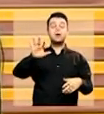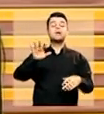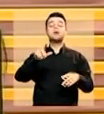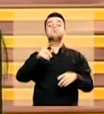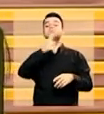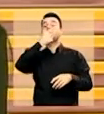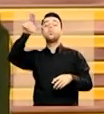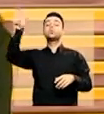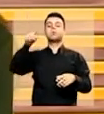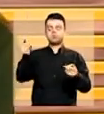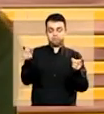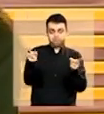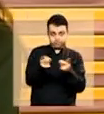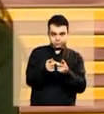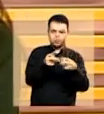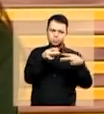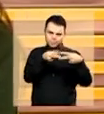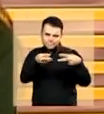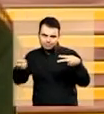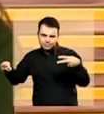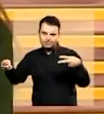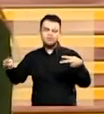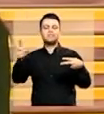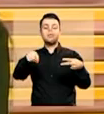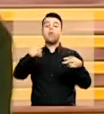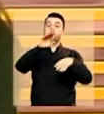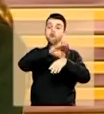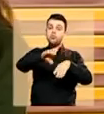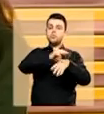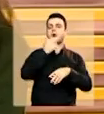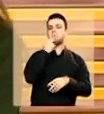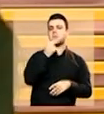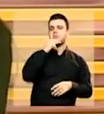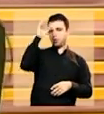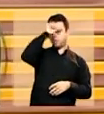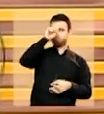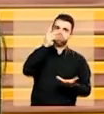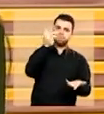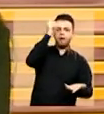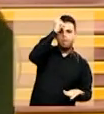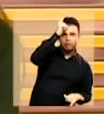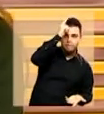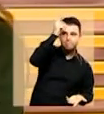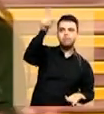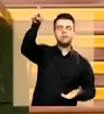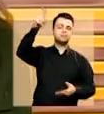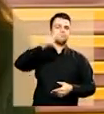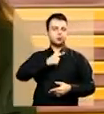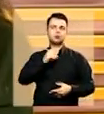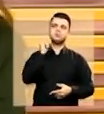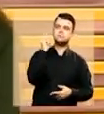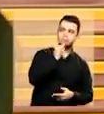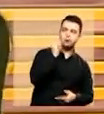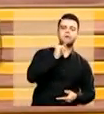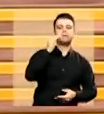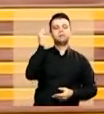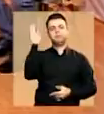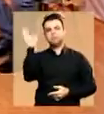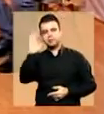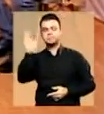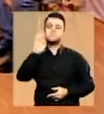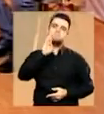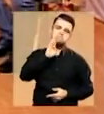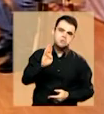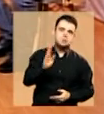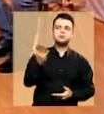2 semanas, que aí são os programas de idioma mesmo. O aluno quer estudar alemão, então temos na Alemanha, Itália, França,